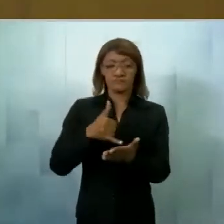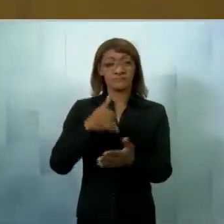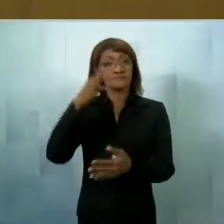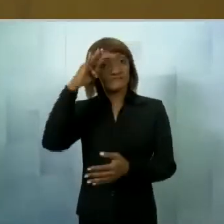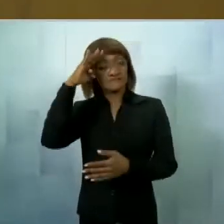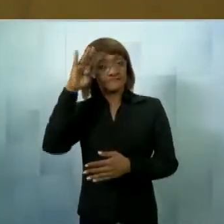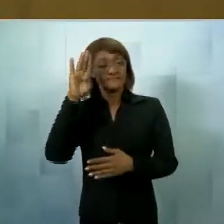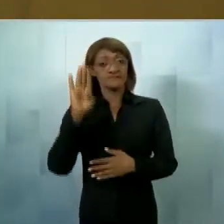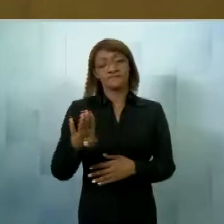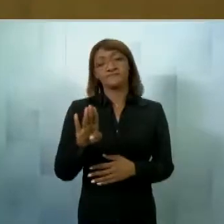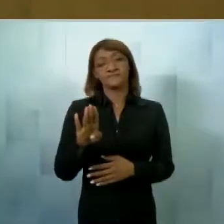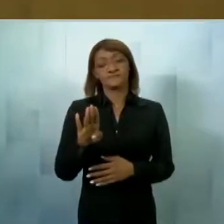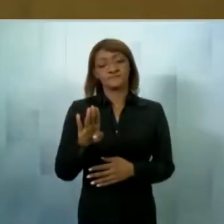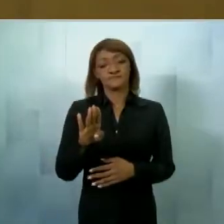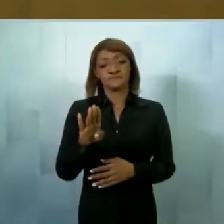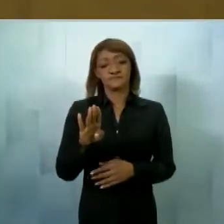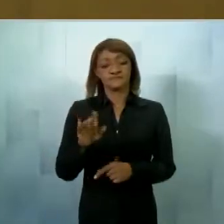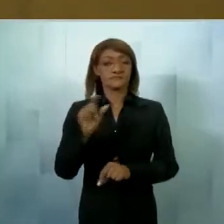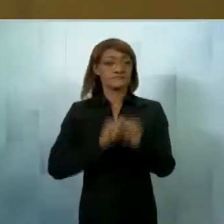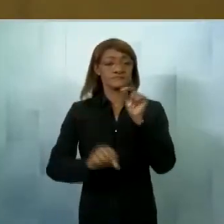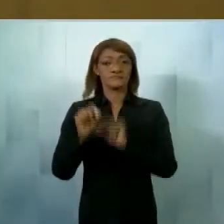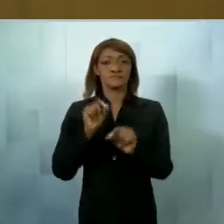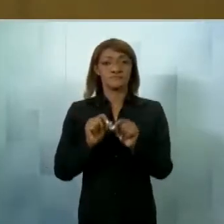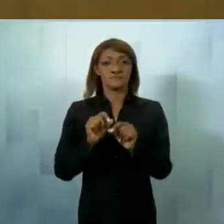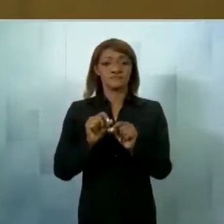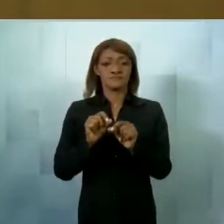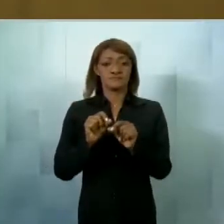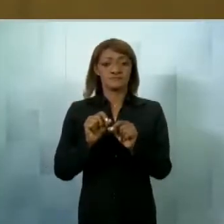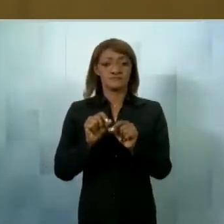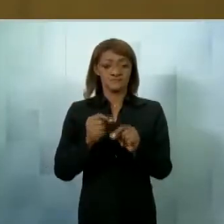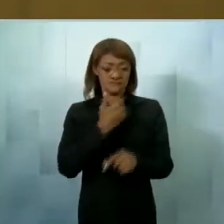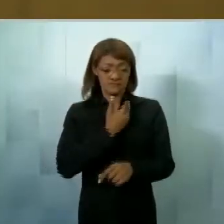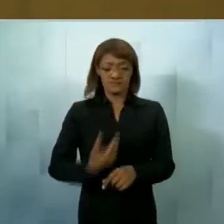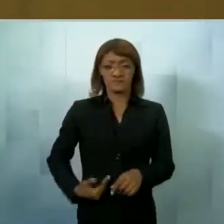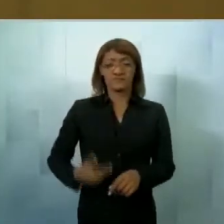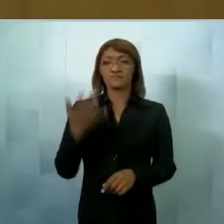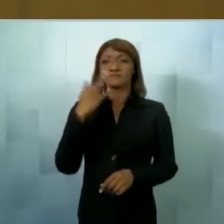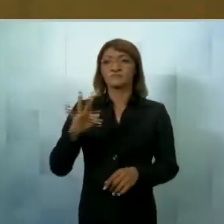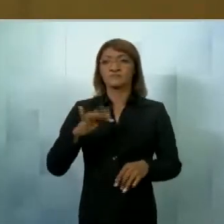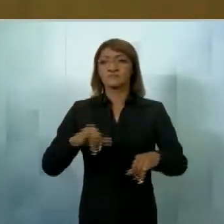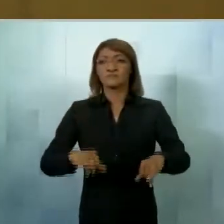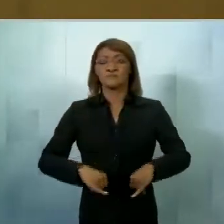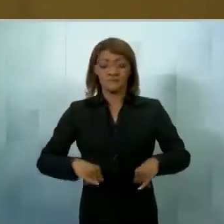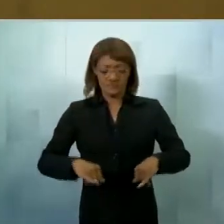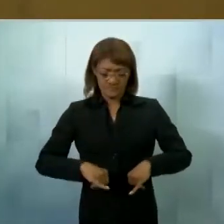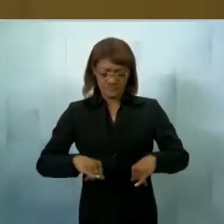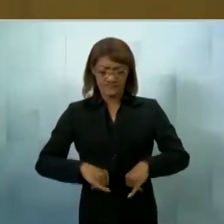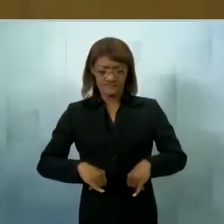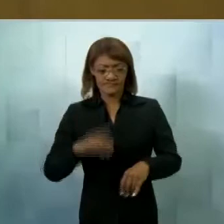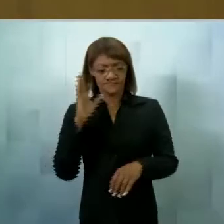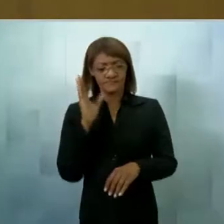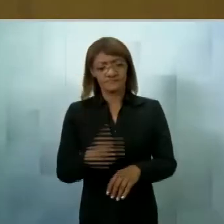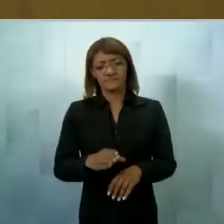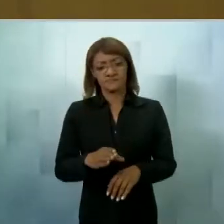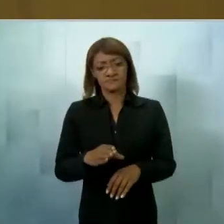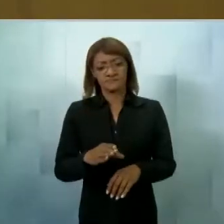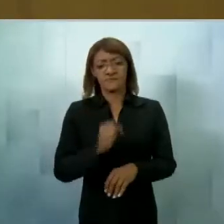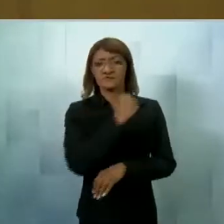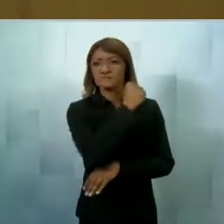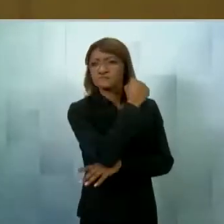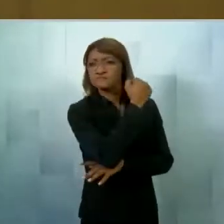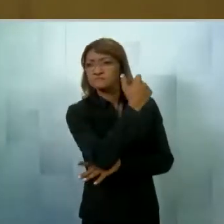desviar o foco de todo o desgaste que o governo federal vinha sofrendo em função do